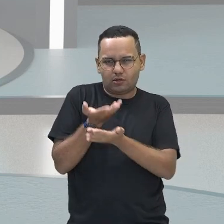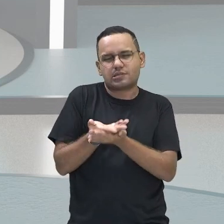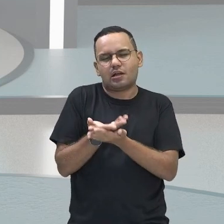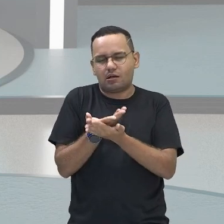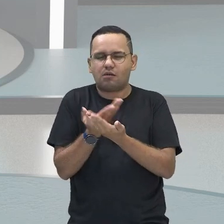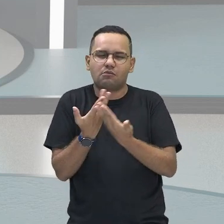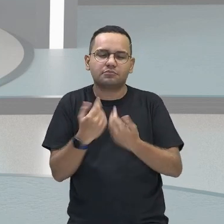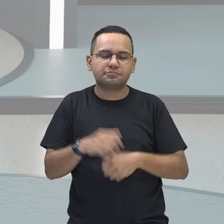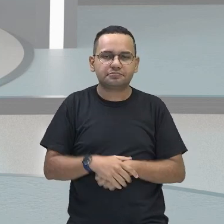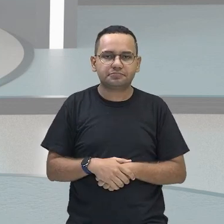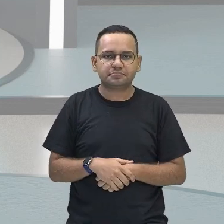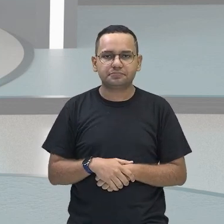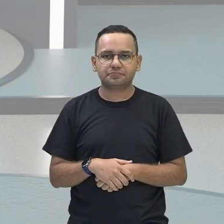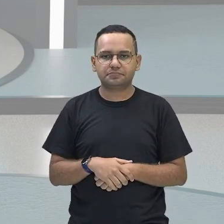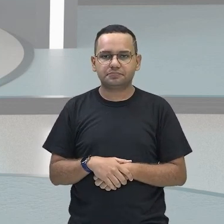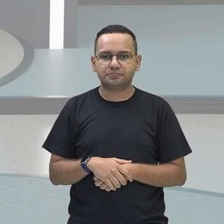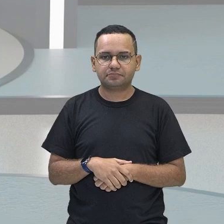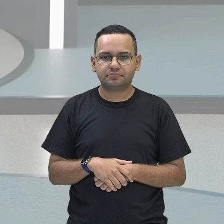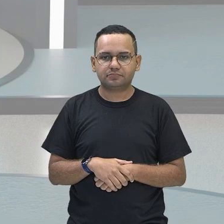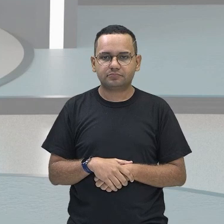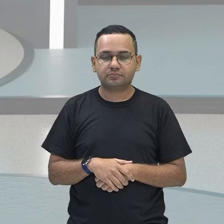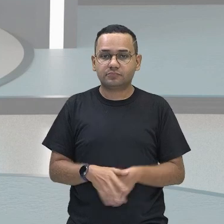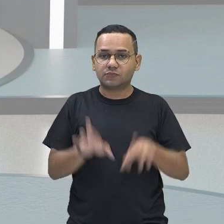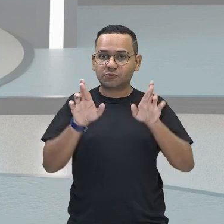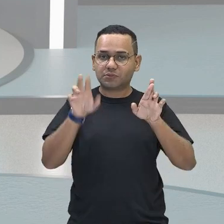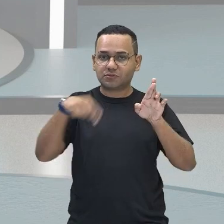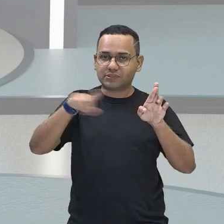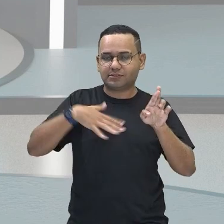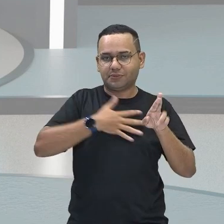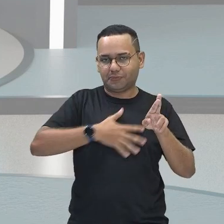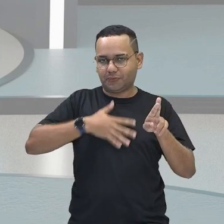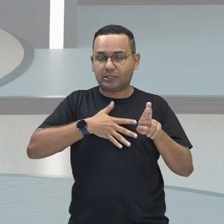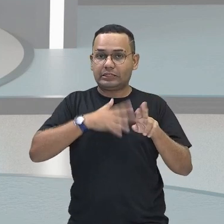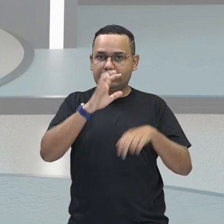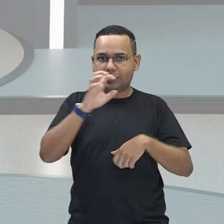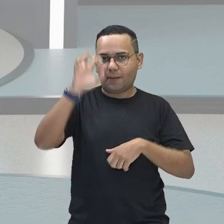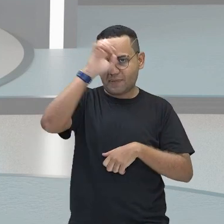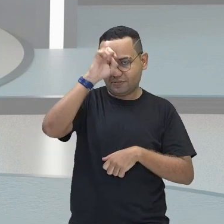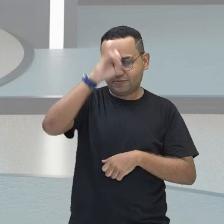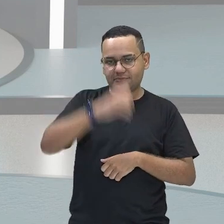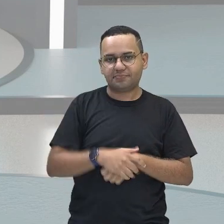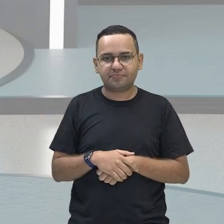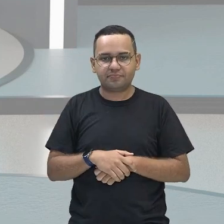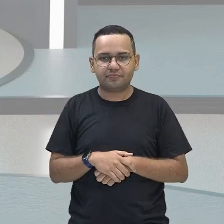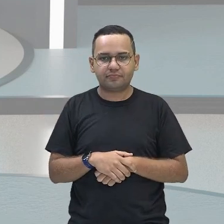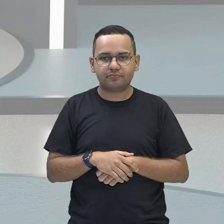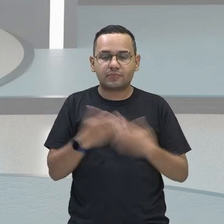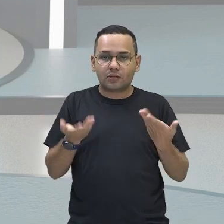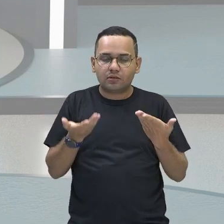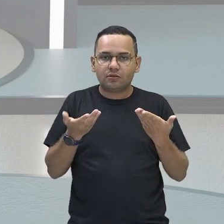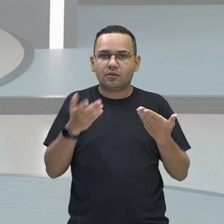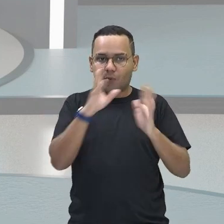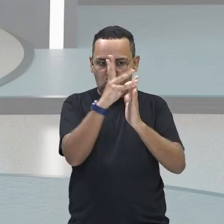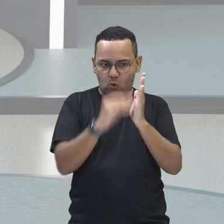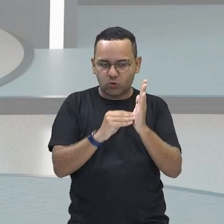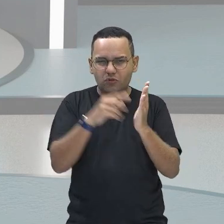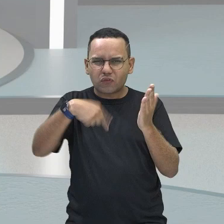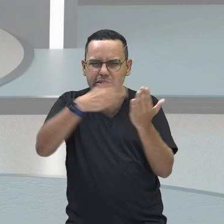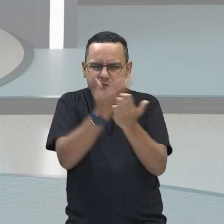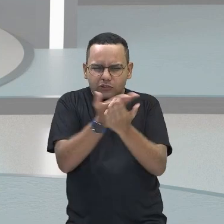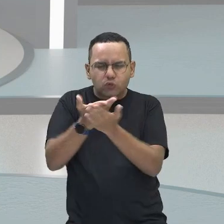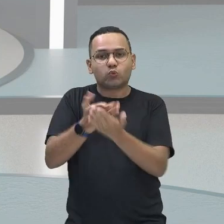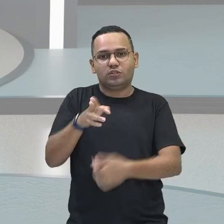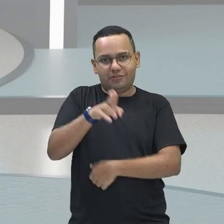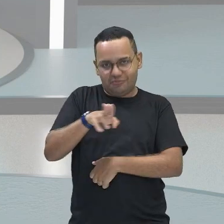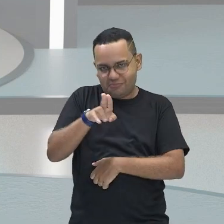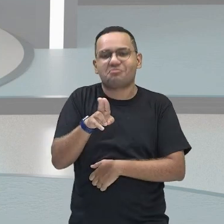trouxe de conhecimento para esta aula espero que vocês tenham gostado tenham aprendido bastante façam uso desse conhecimento eu deixo a todos